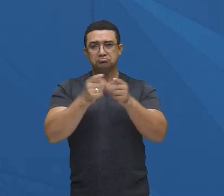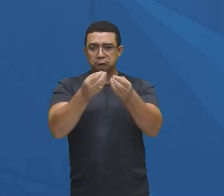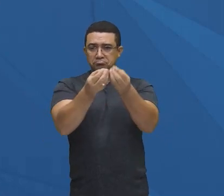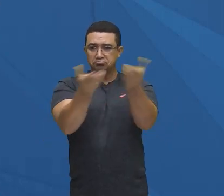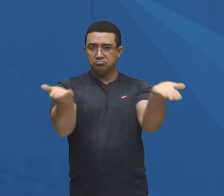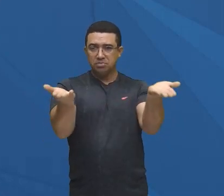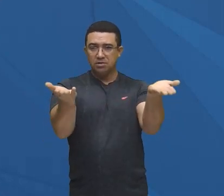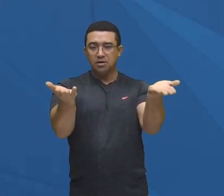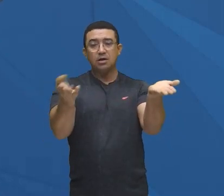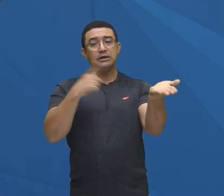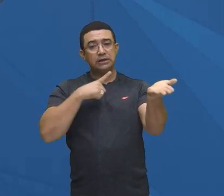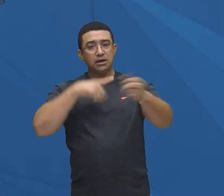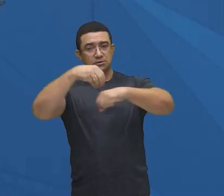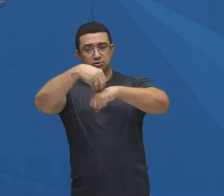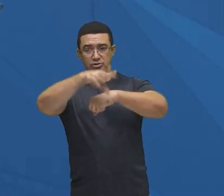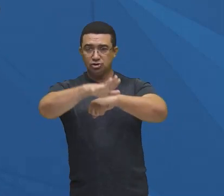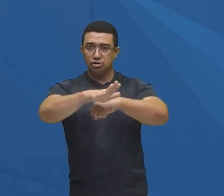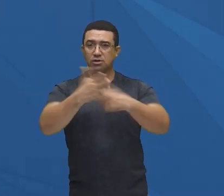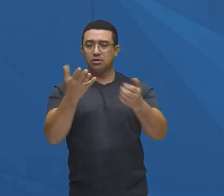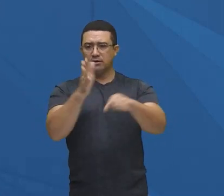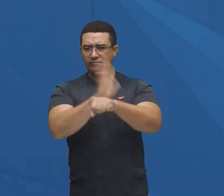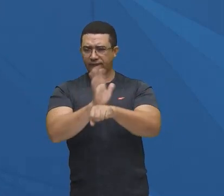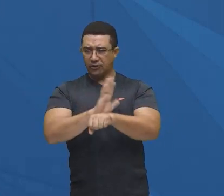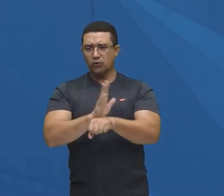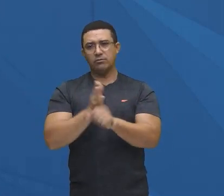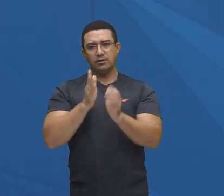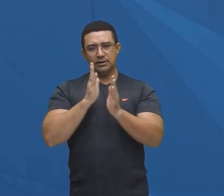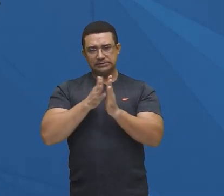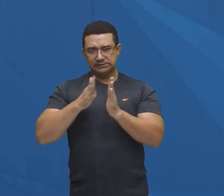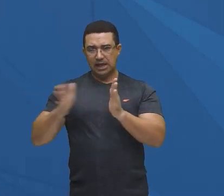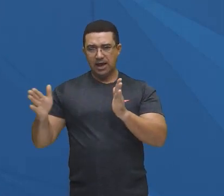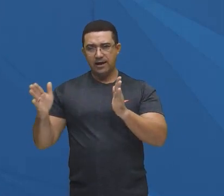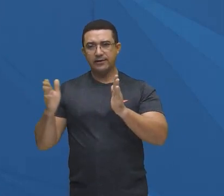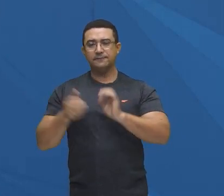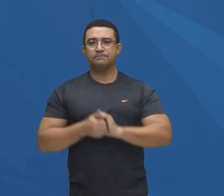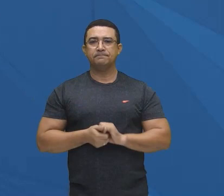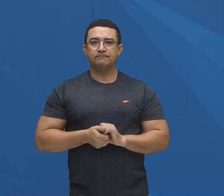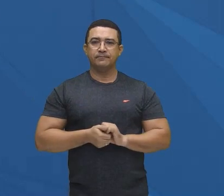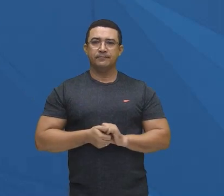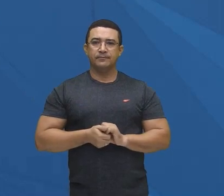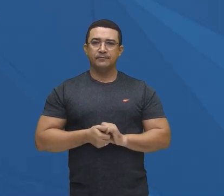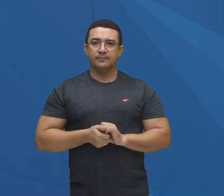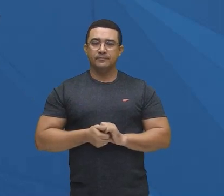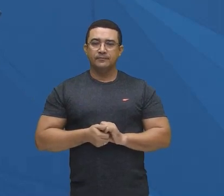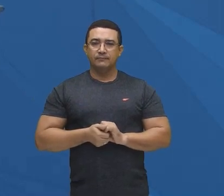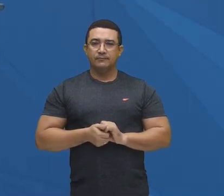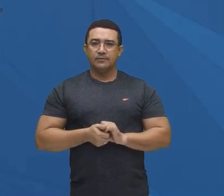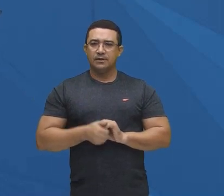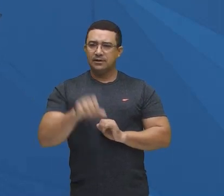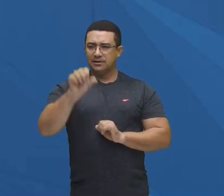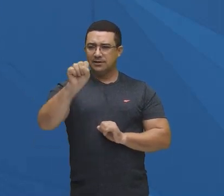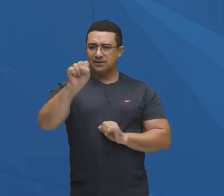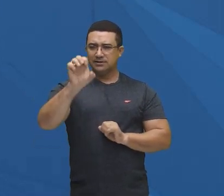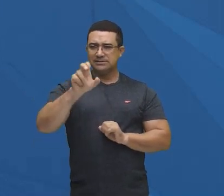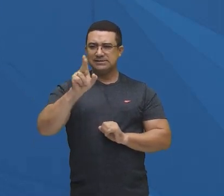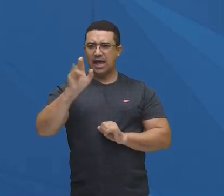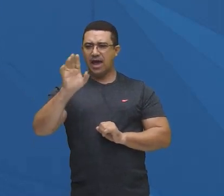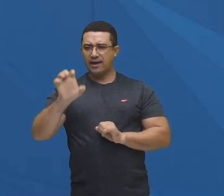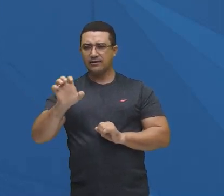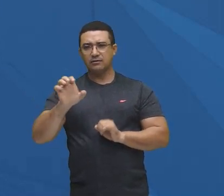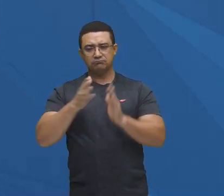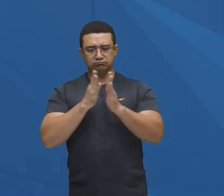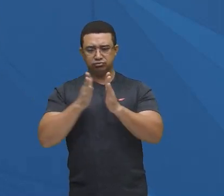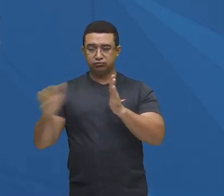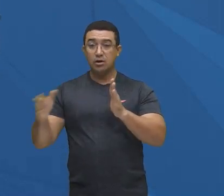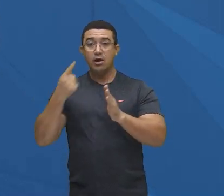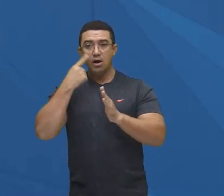tem dicas de filmes e séries para vocês assistirem. Claro que verifiquem a classificação